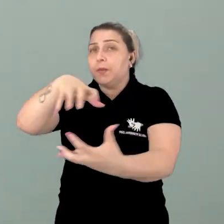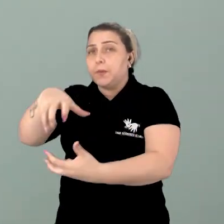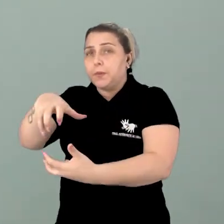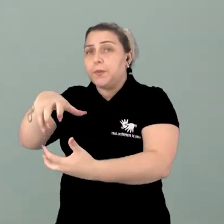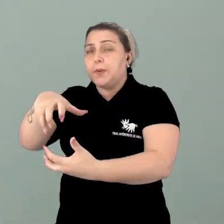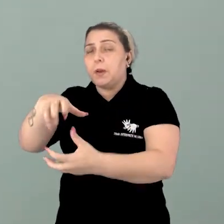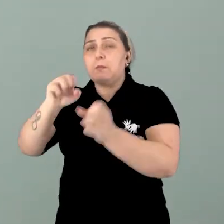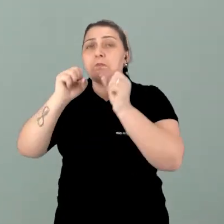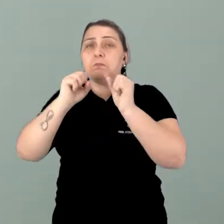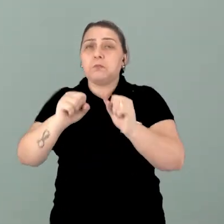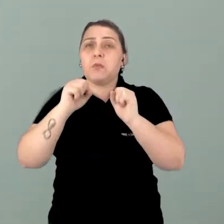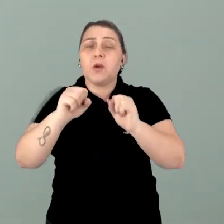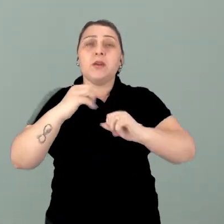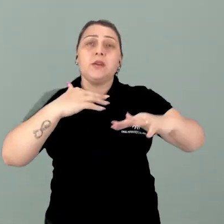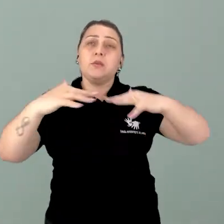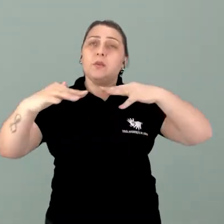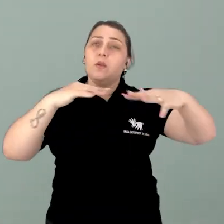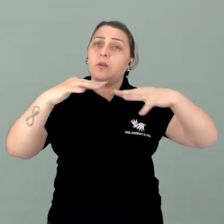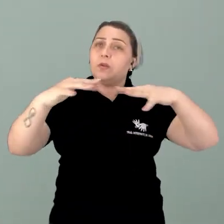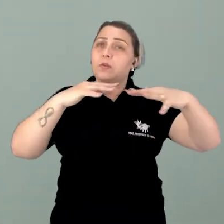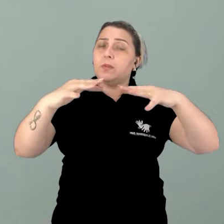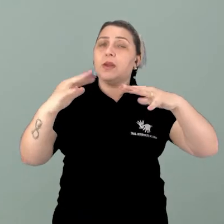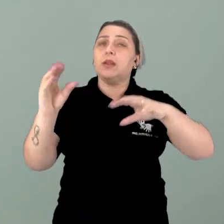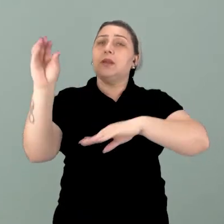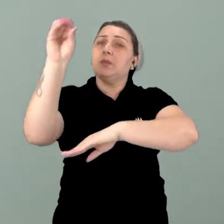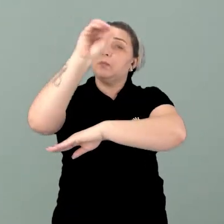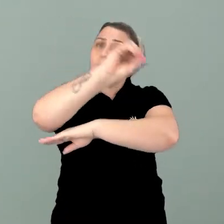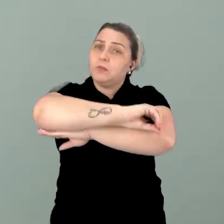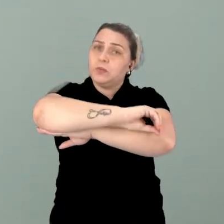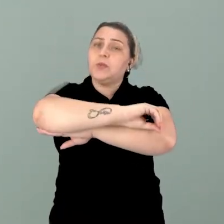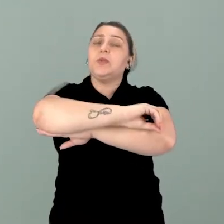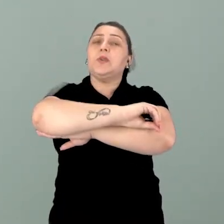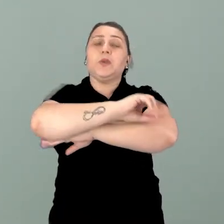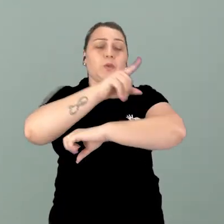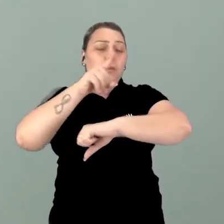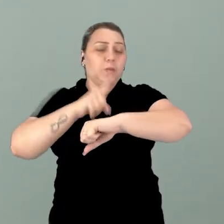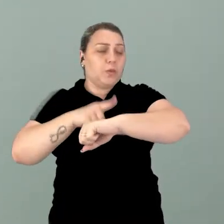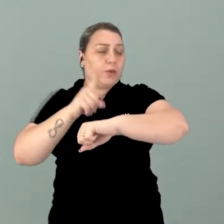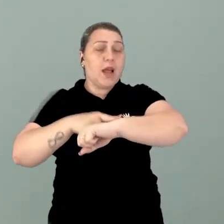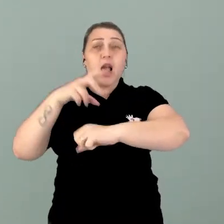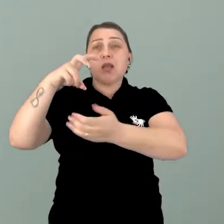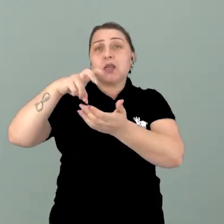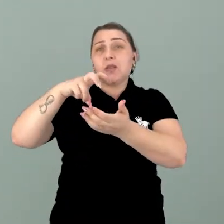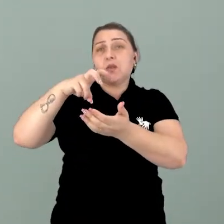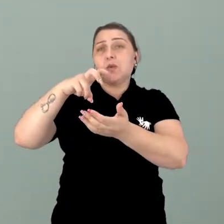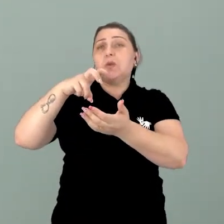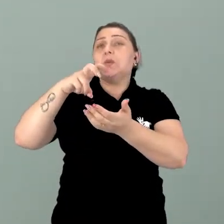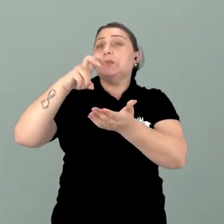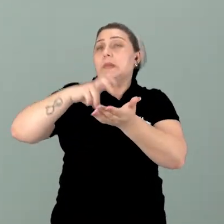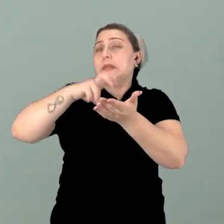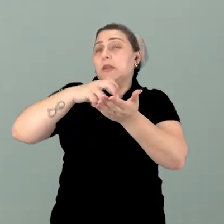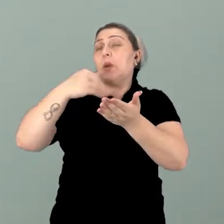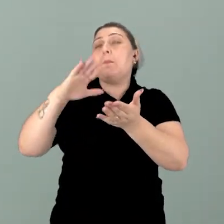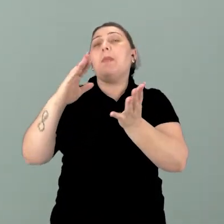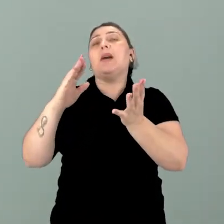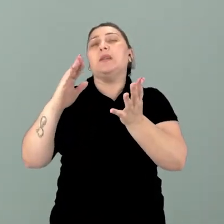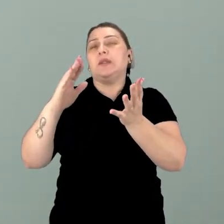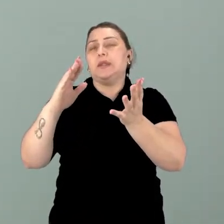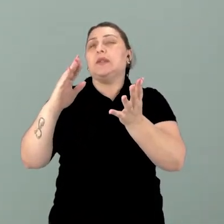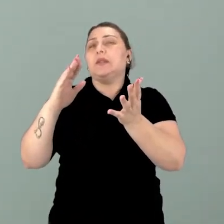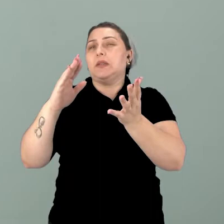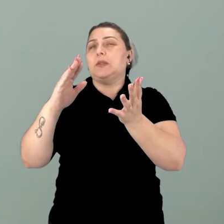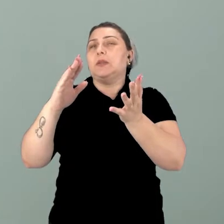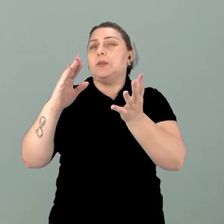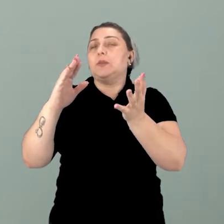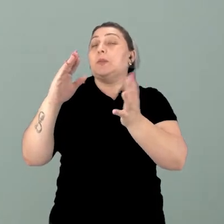terrestre, pode ser que esse movimento dele se pôr seja em um horário mais cedo, como pode ser também em um horário mais tarde. E